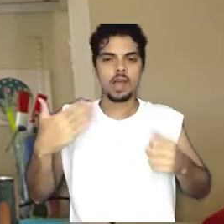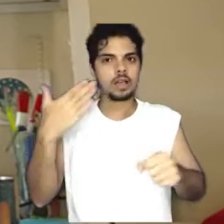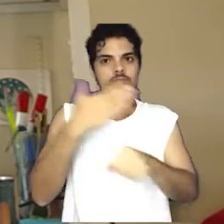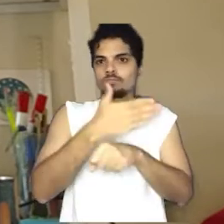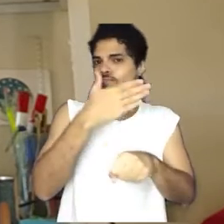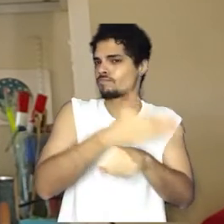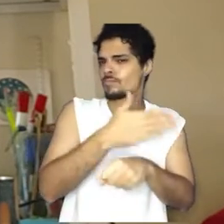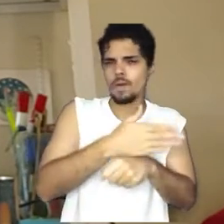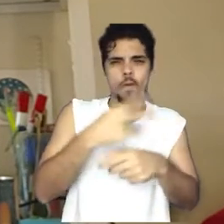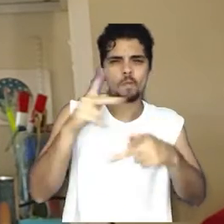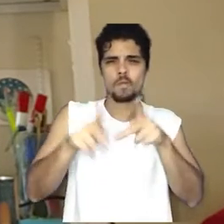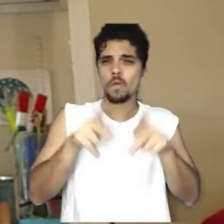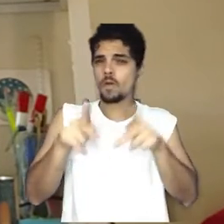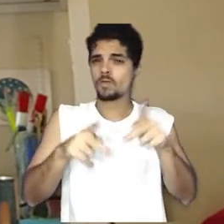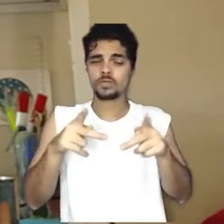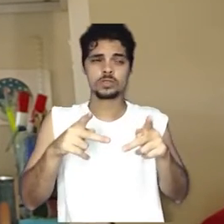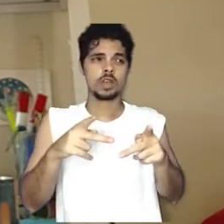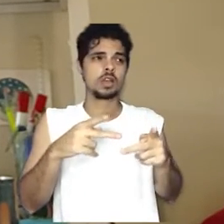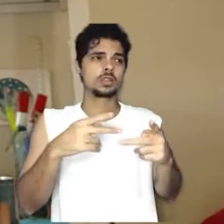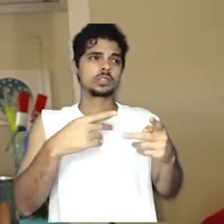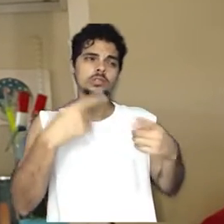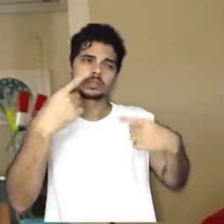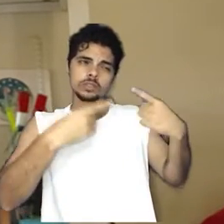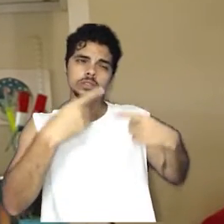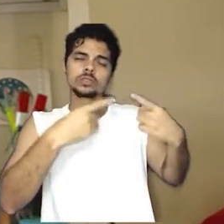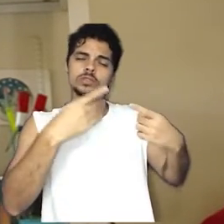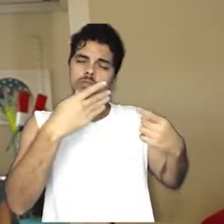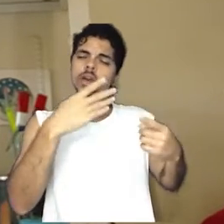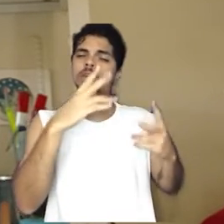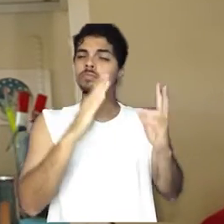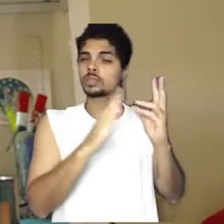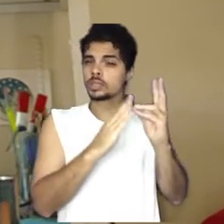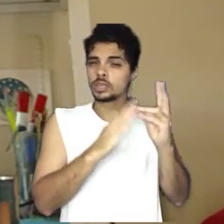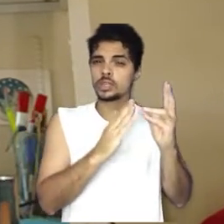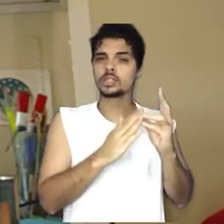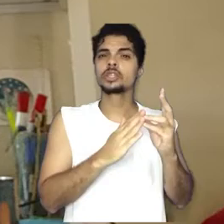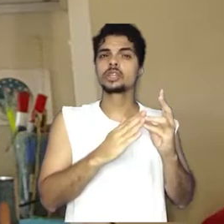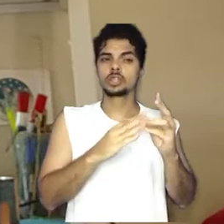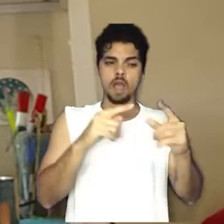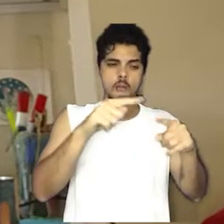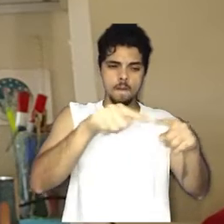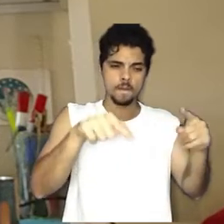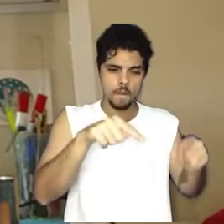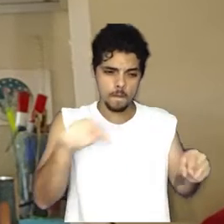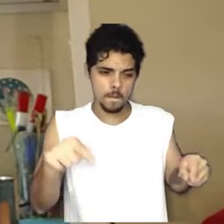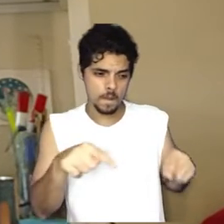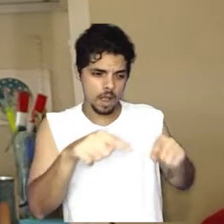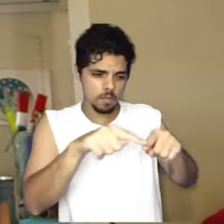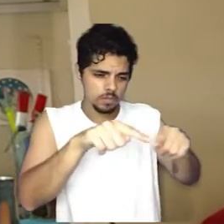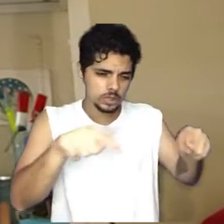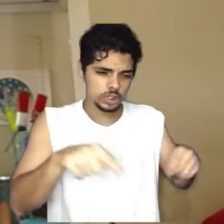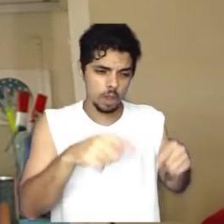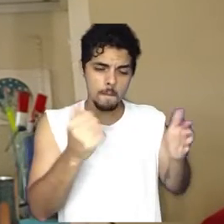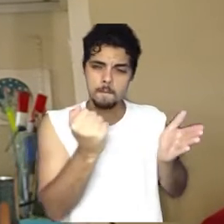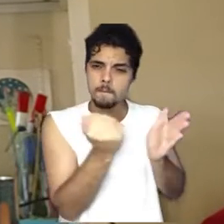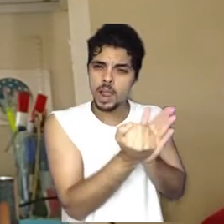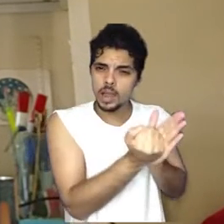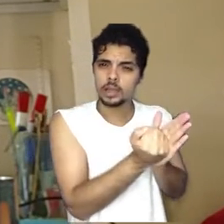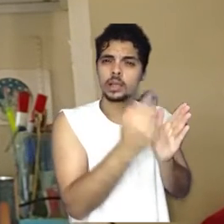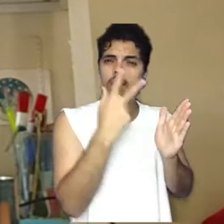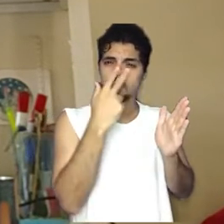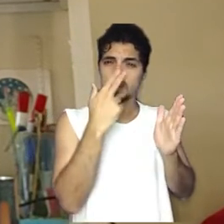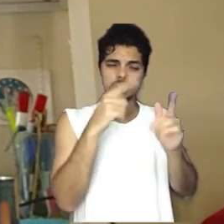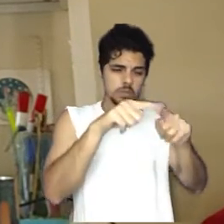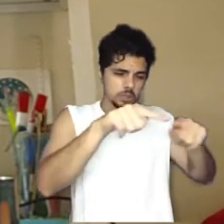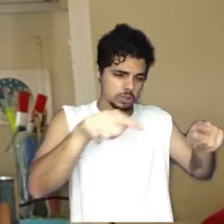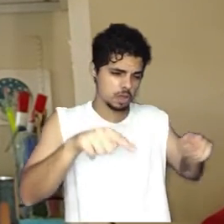nos espaços de governança regional e local já demarcavam a participação dos povos originários dentro desse